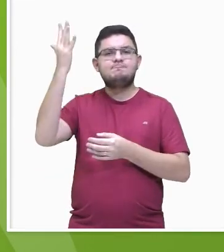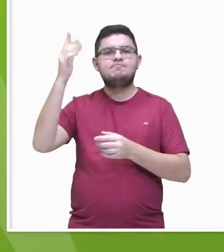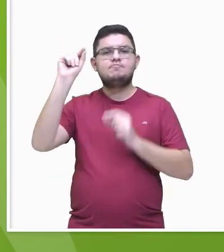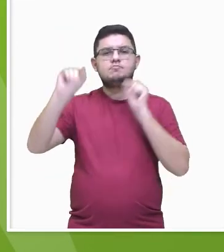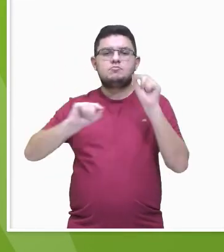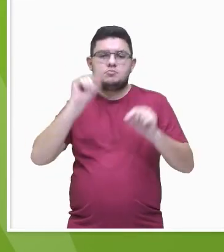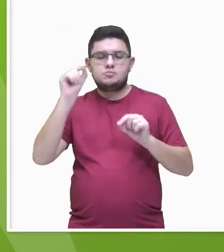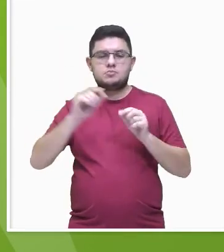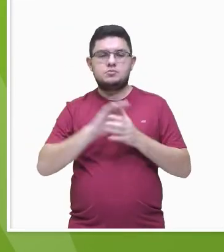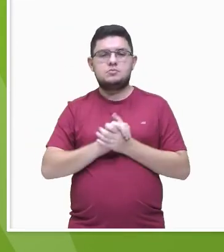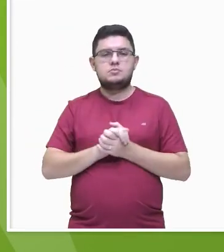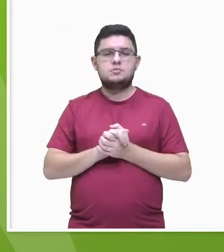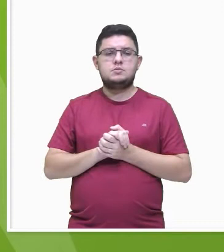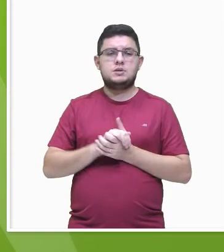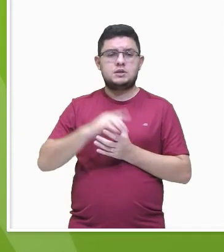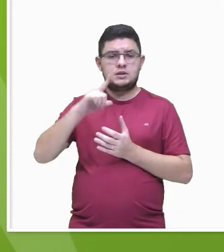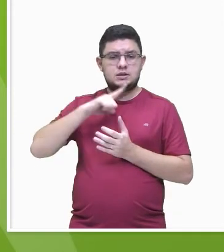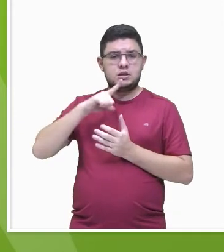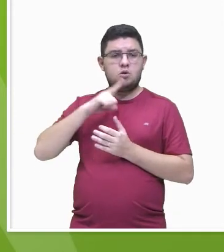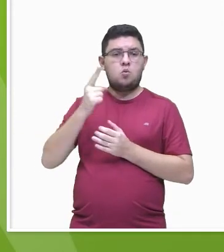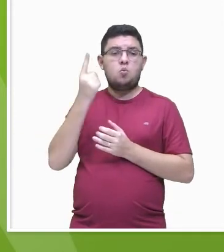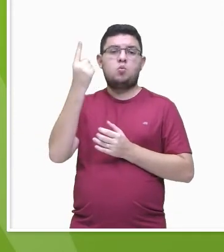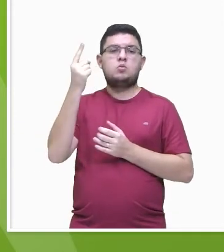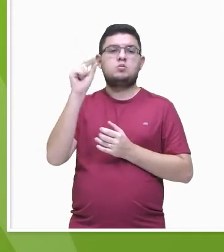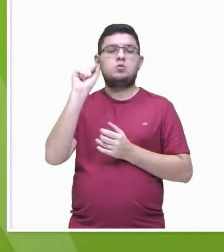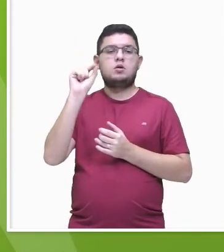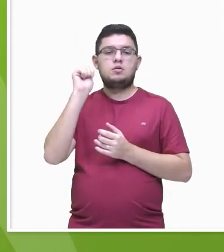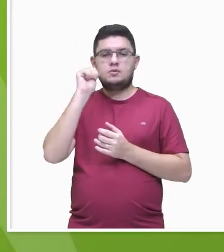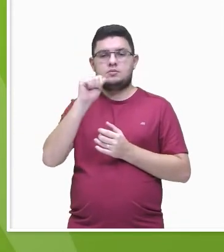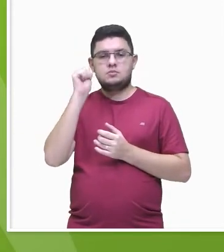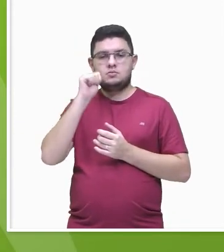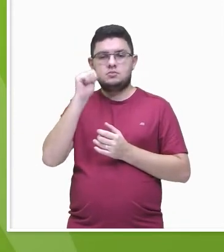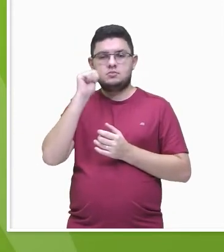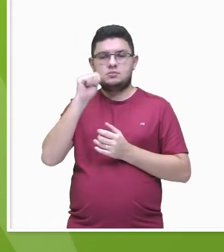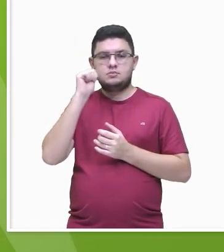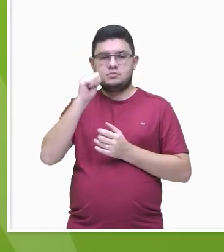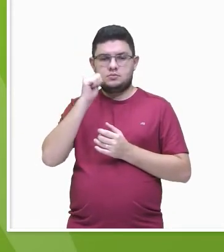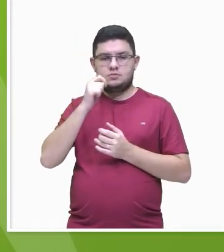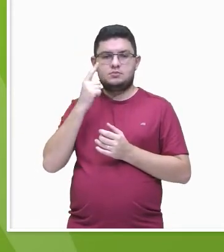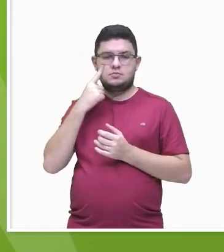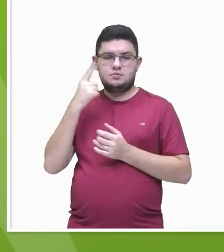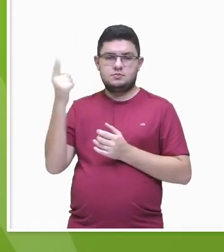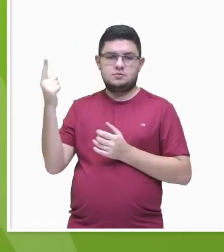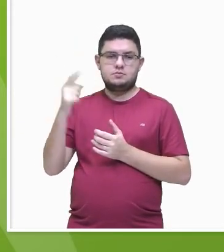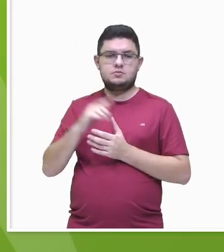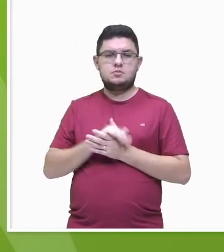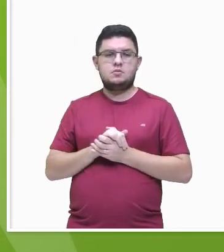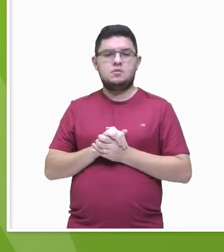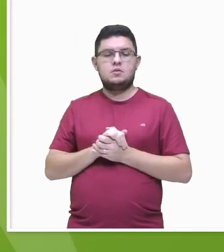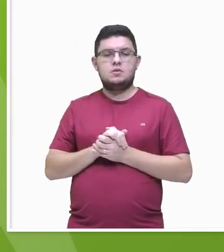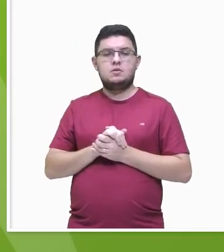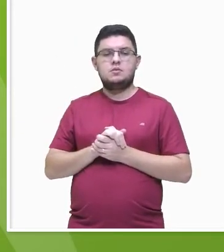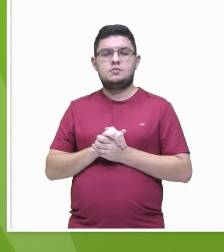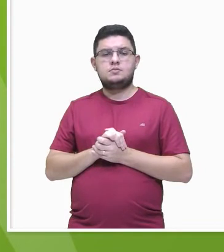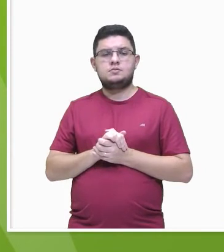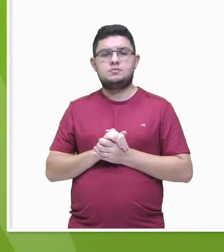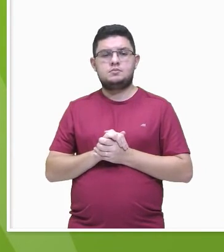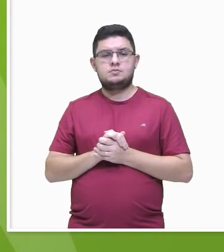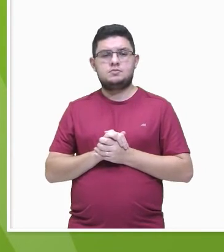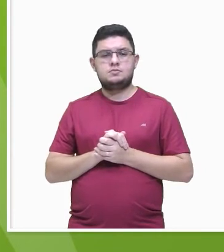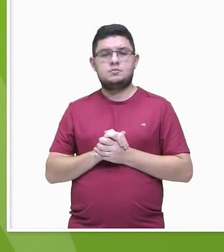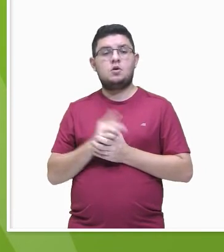aqui um indivíduo que é do sexo feminino, tá? Que é essa estrela aqui de cima, e o outro